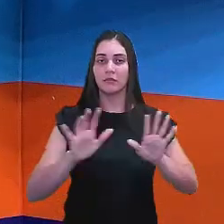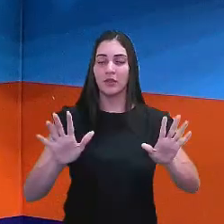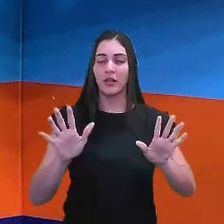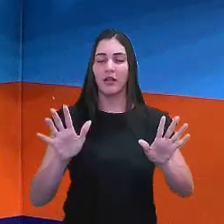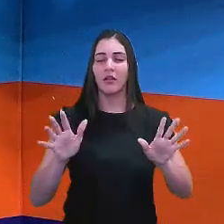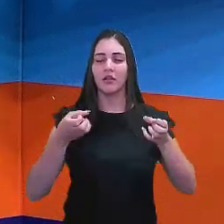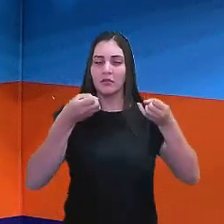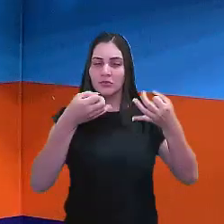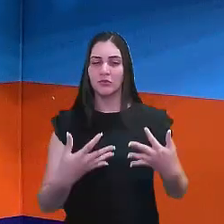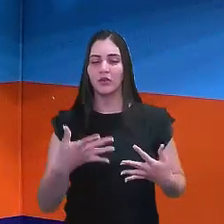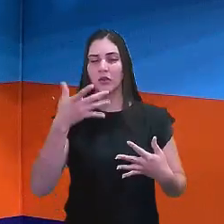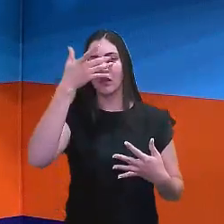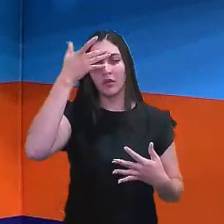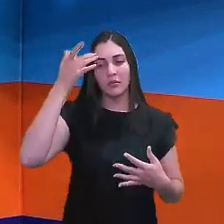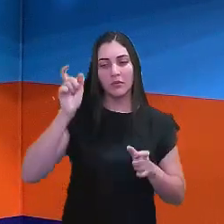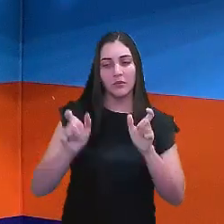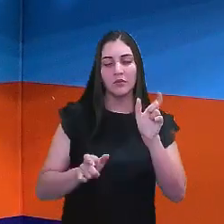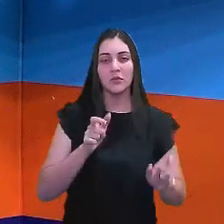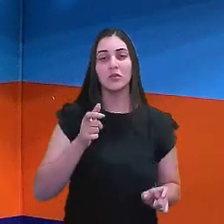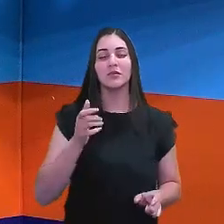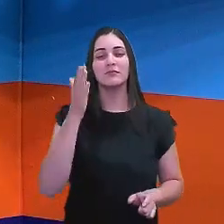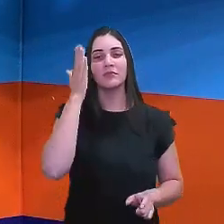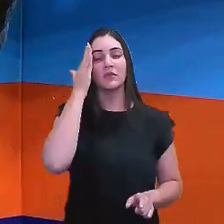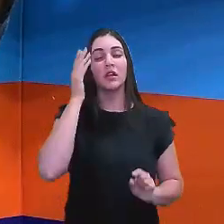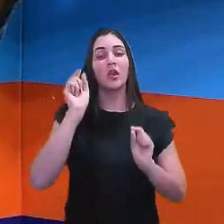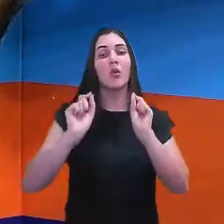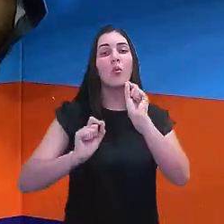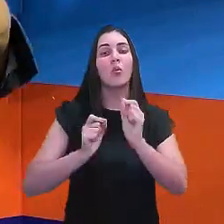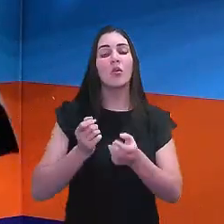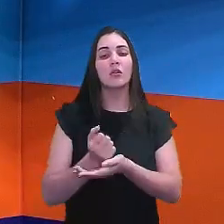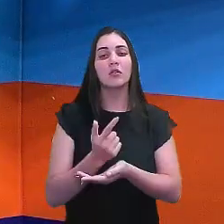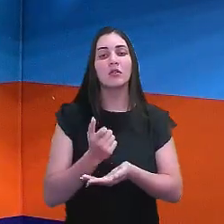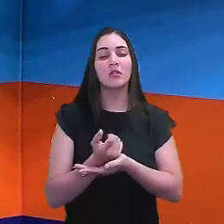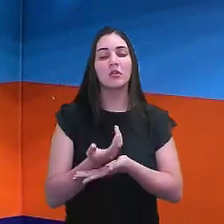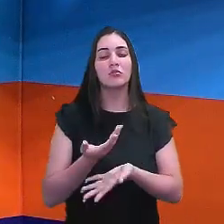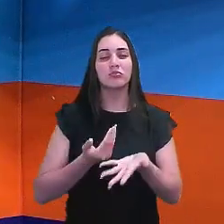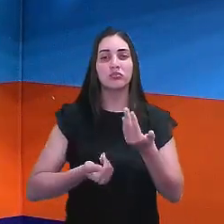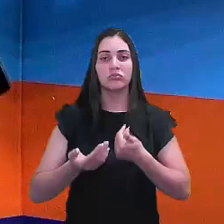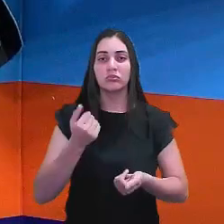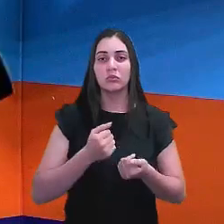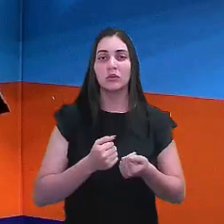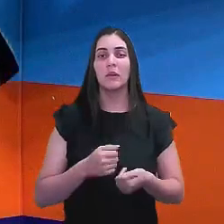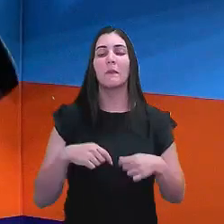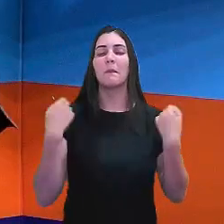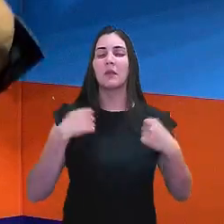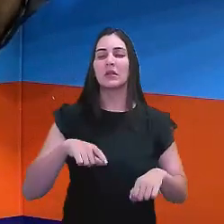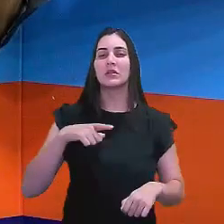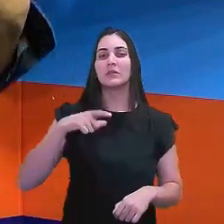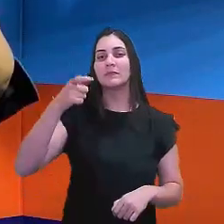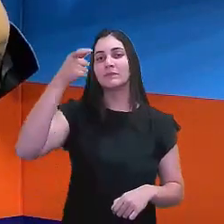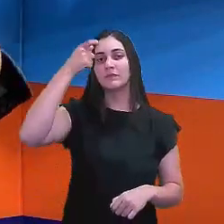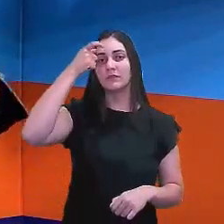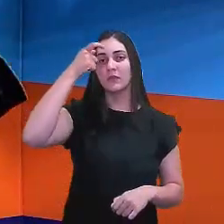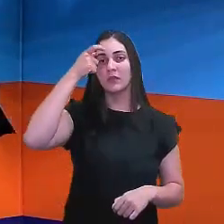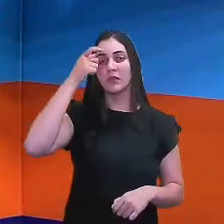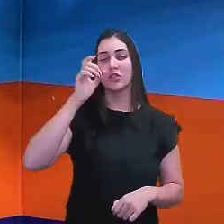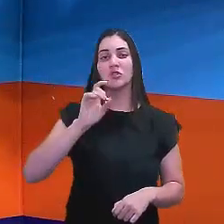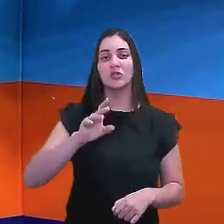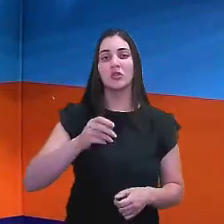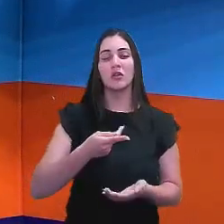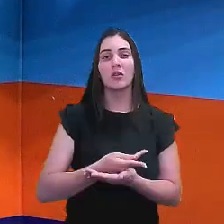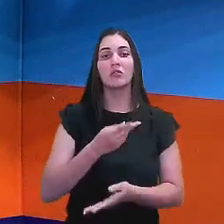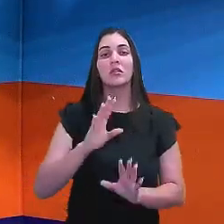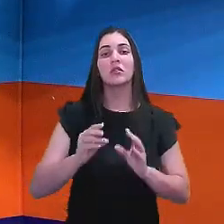pessoas entenderem o que elas estão consumindo. As pessoas têm que ter consciência disso. Isso só se faz com